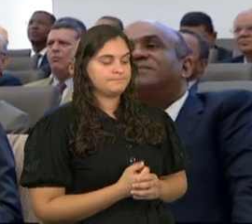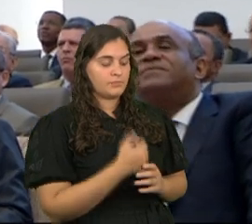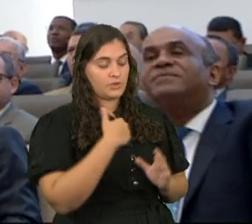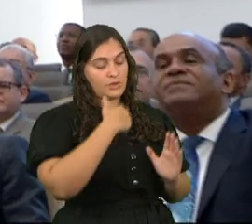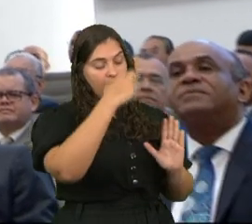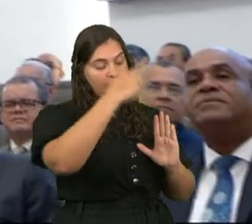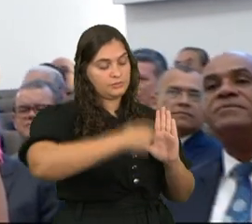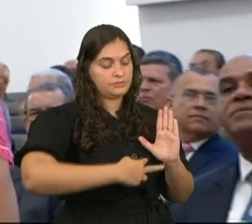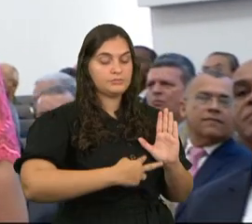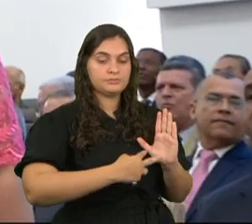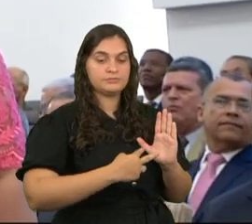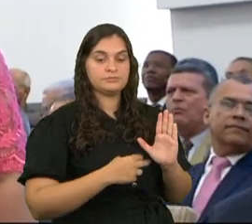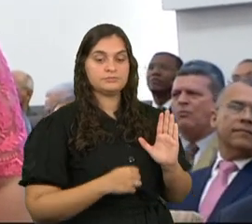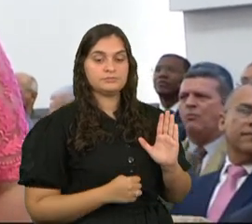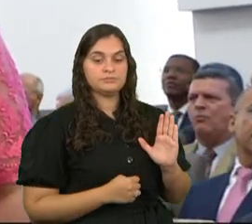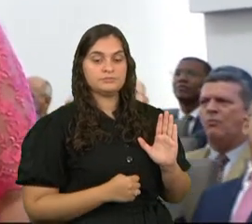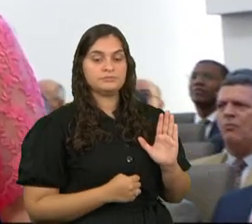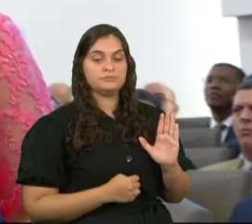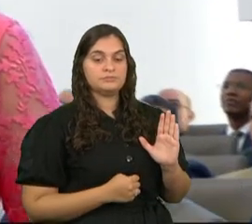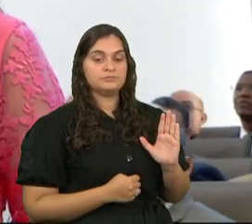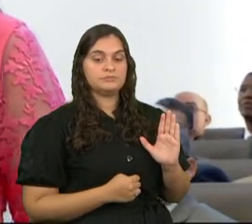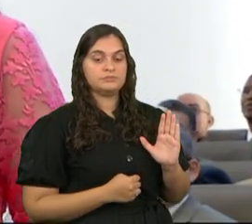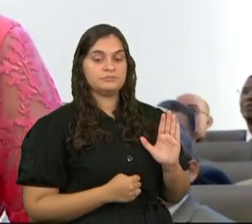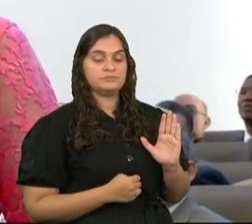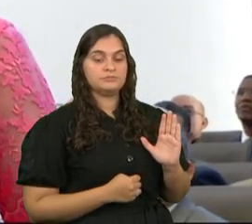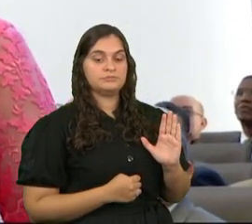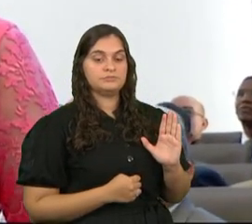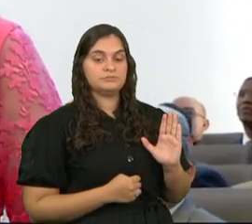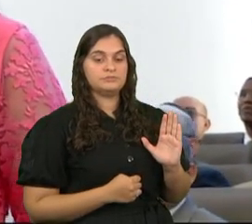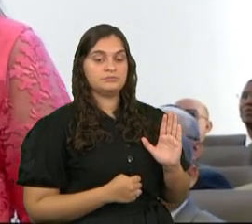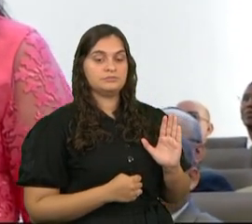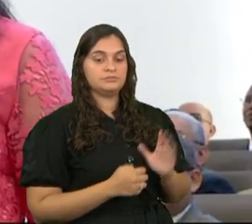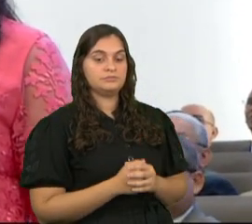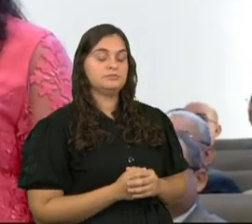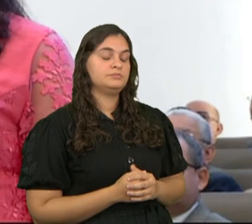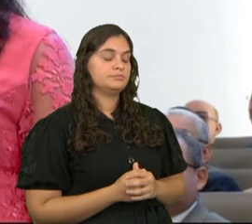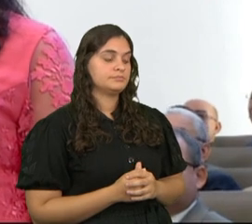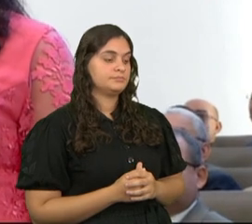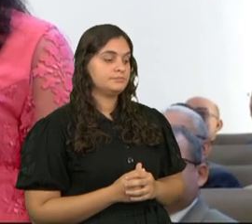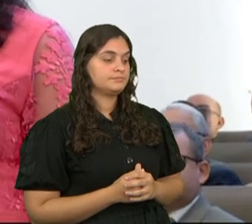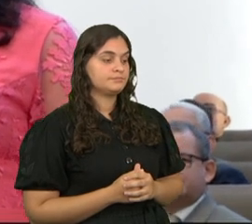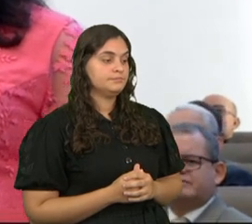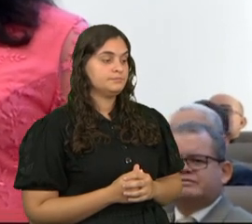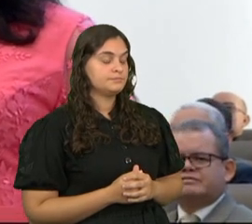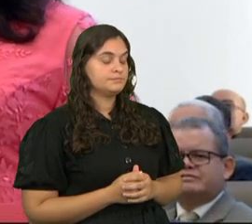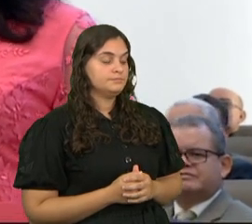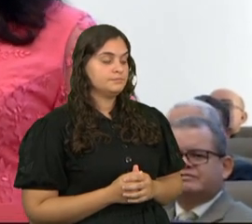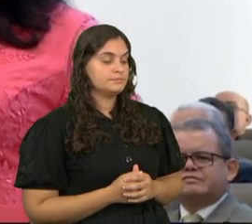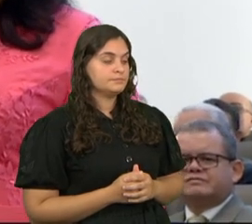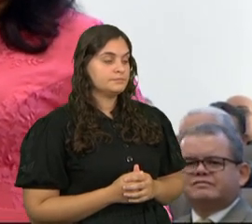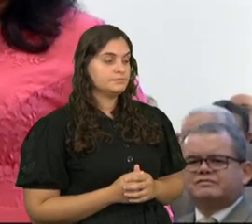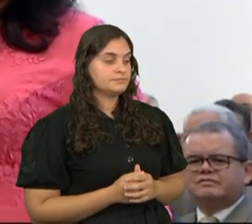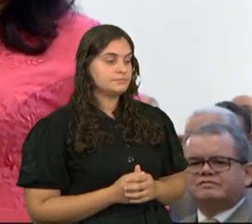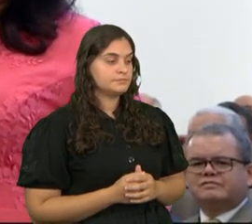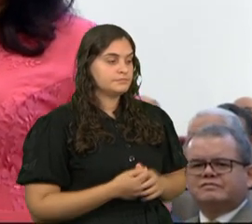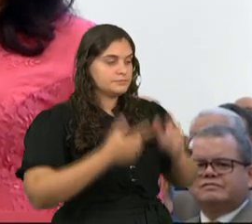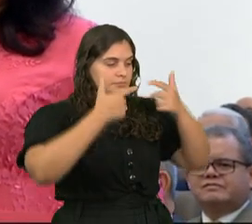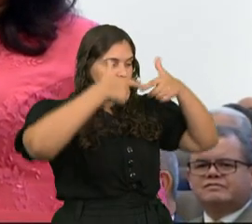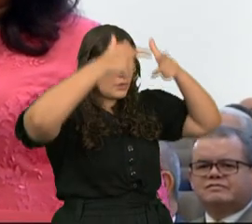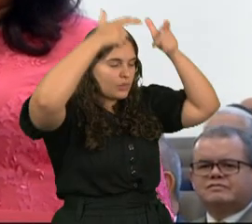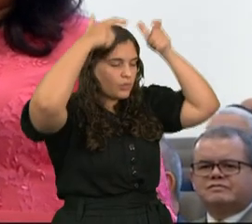ler na versão Almeida, século 21, que diz, coroa de